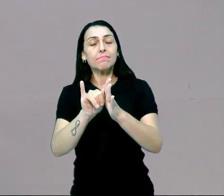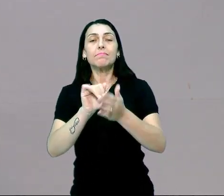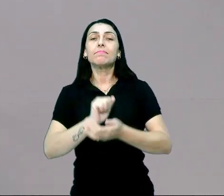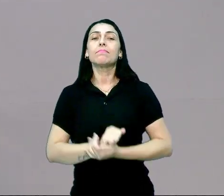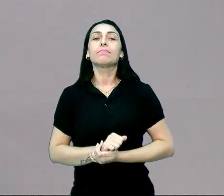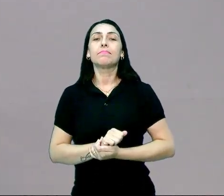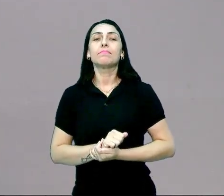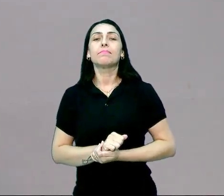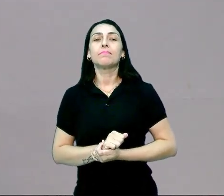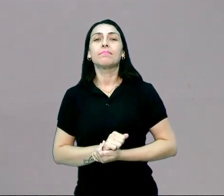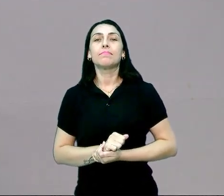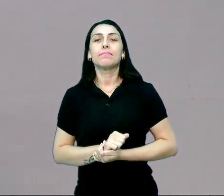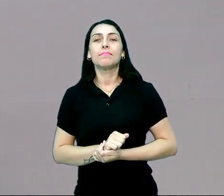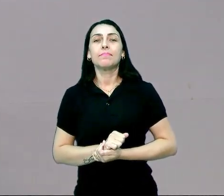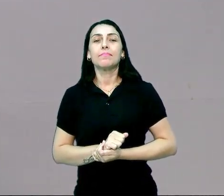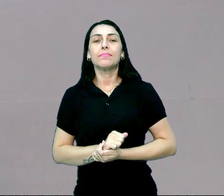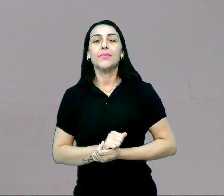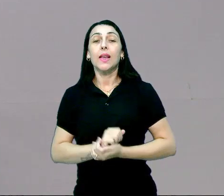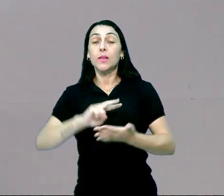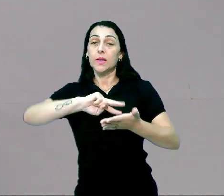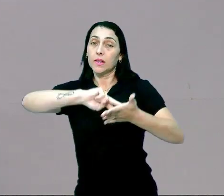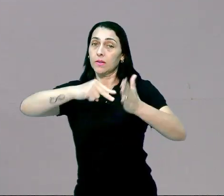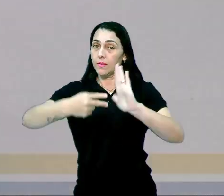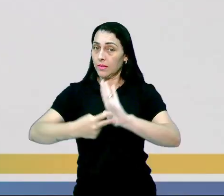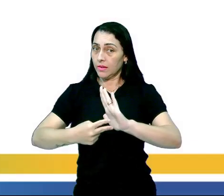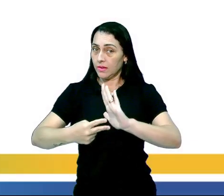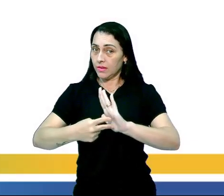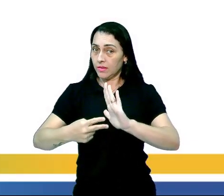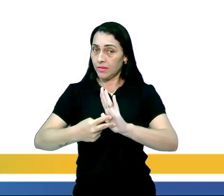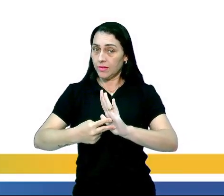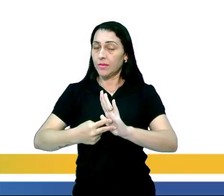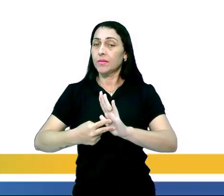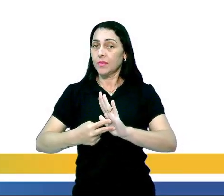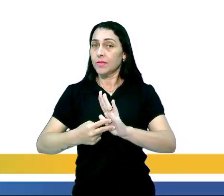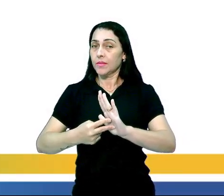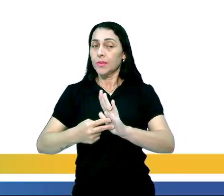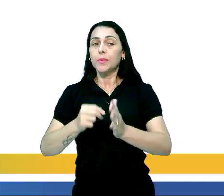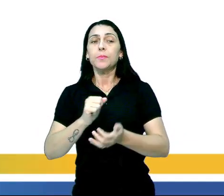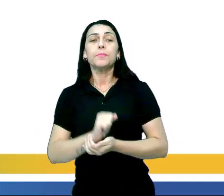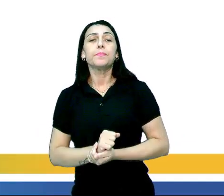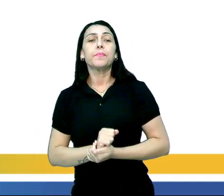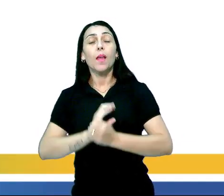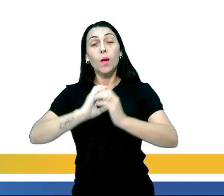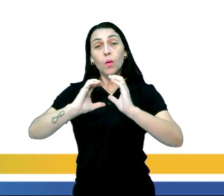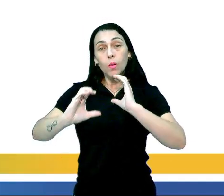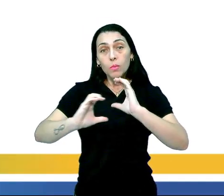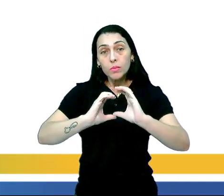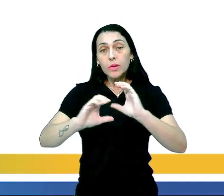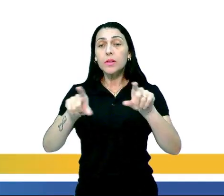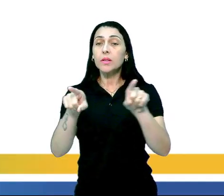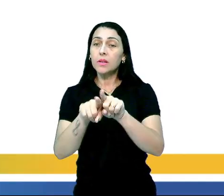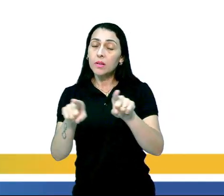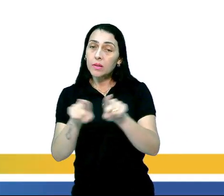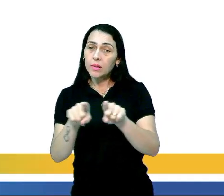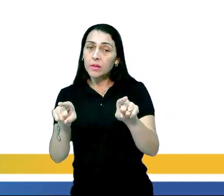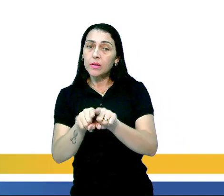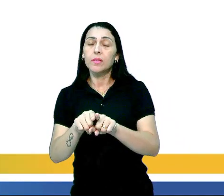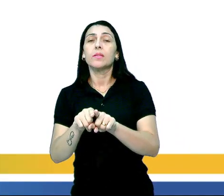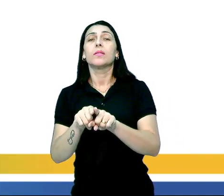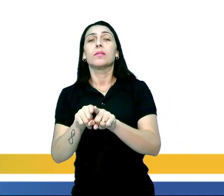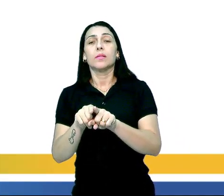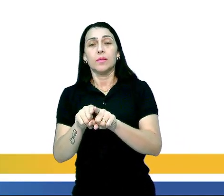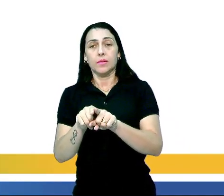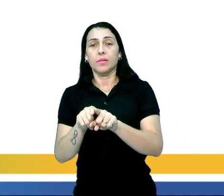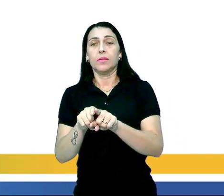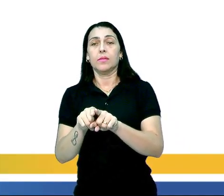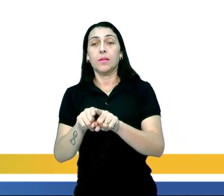né? Um lance de significado, tá? Símbolo, isso, símbolo. E também temos o